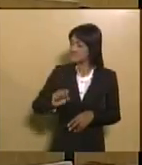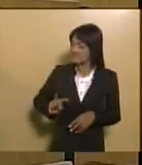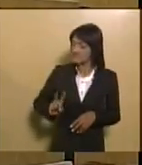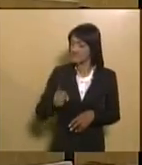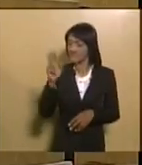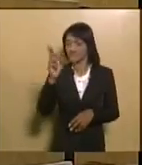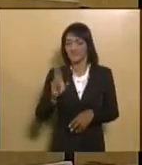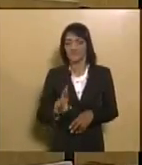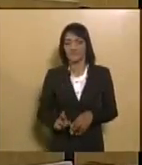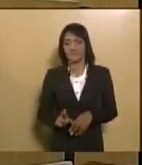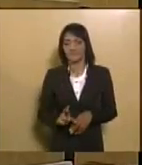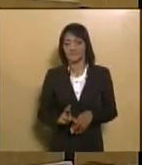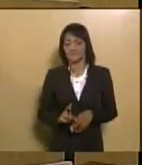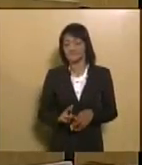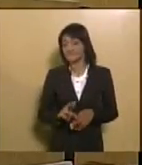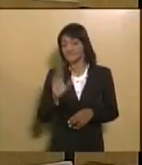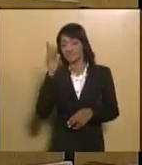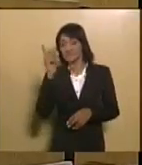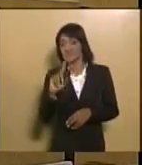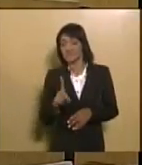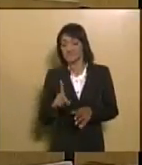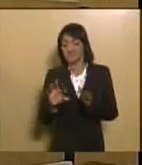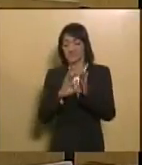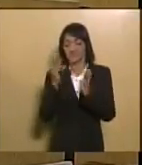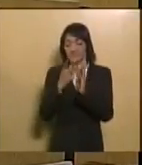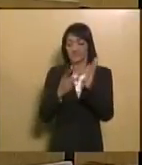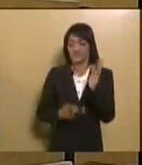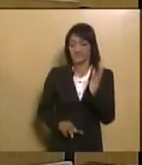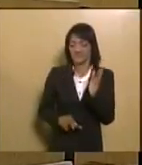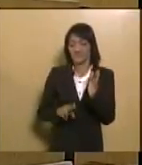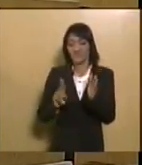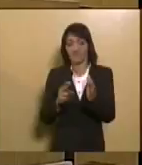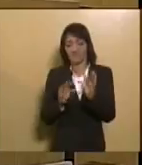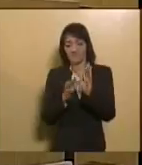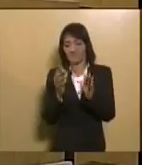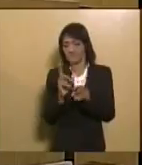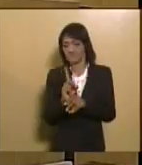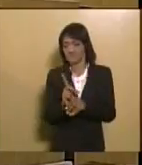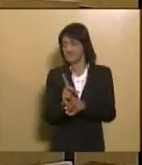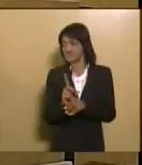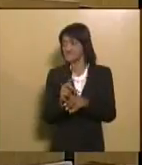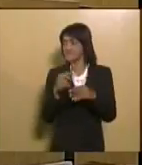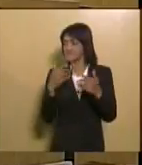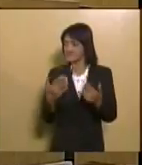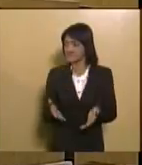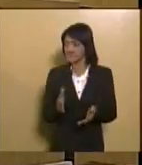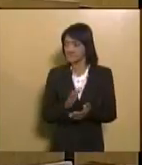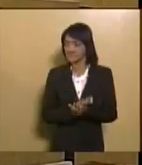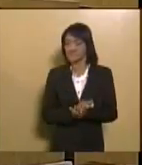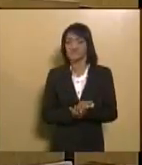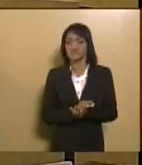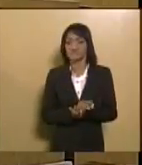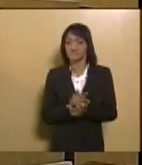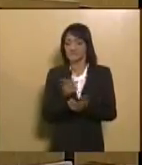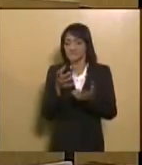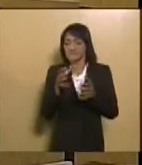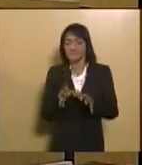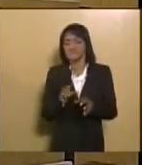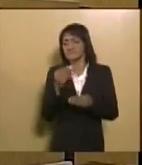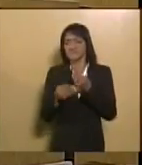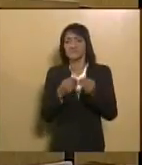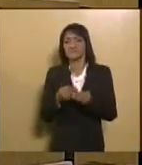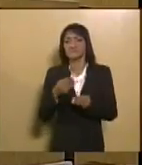R$ 318.000 em caso de não realização da licitação do projeto ou não assinatura. Ou seja, se hoje o governo disser que não tem interesse, já vai